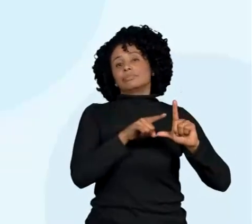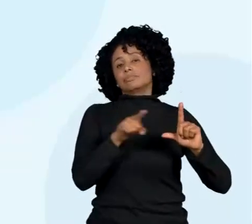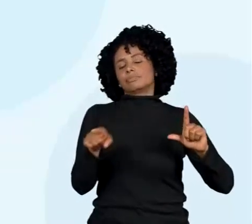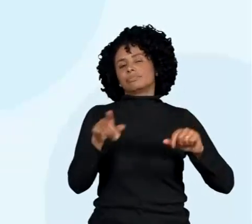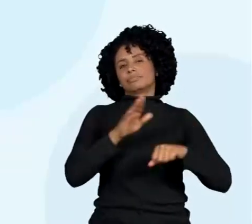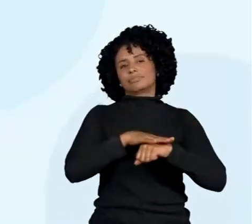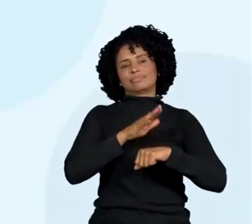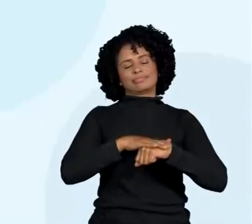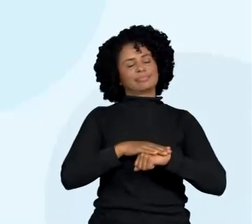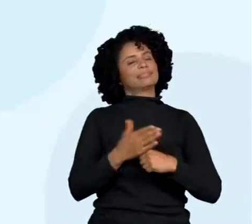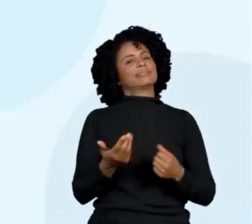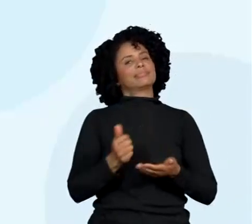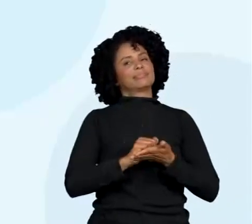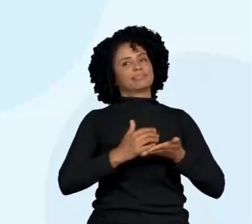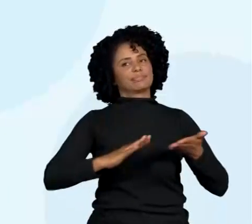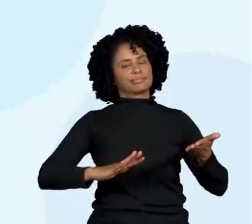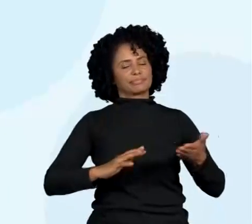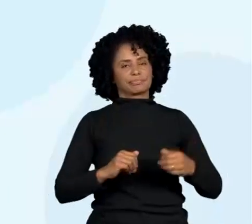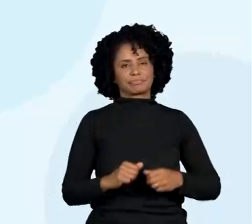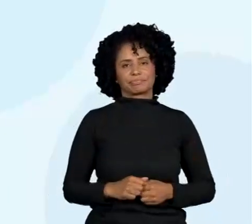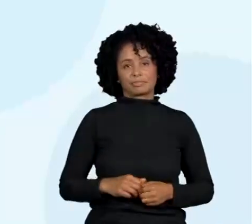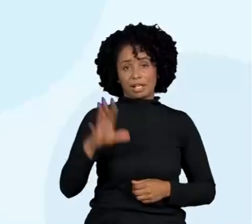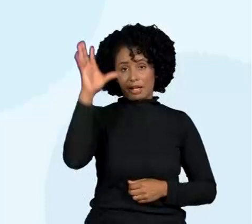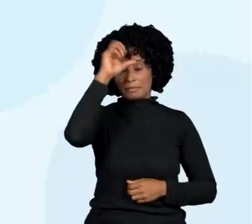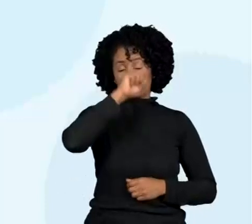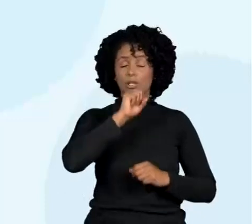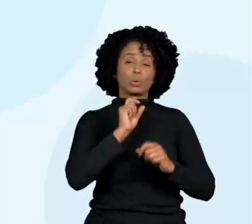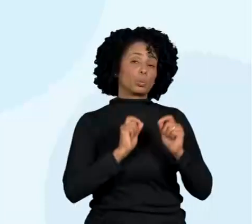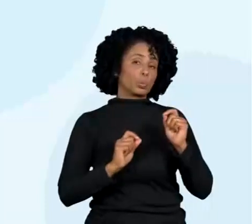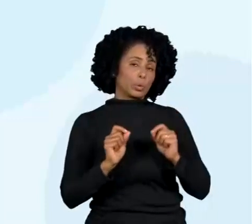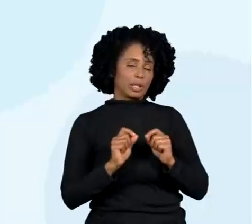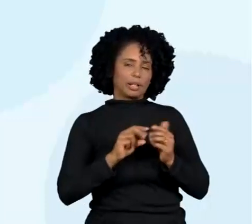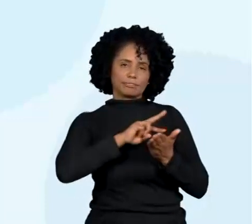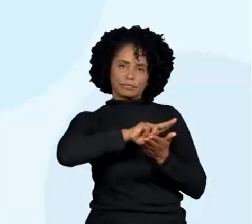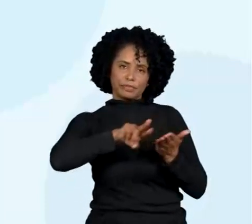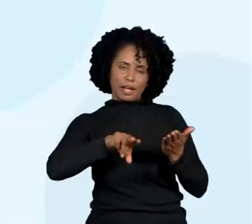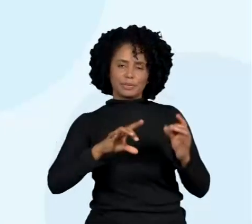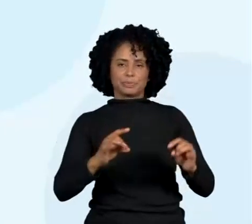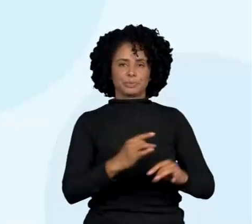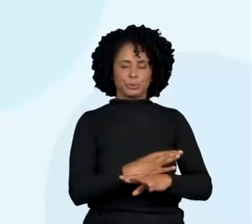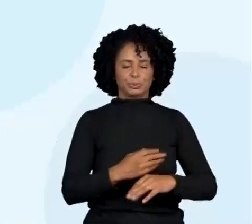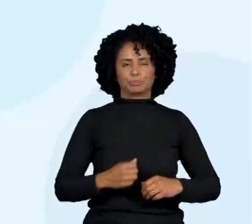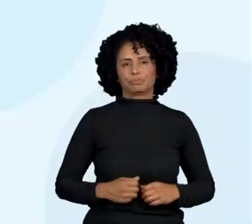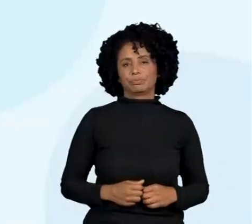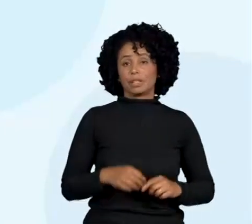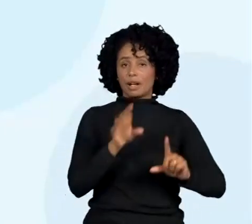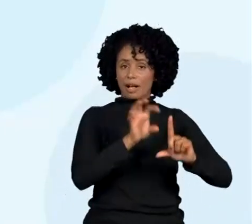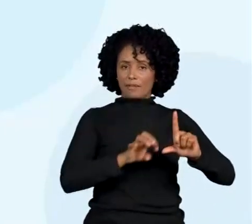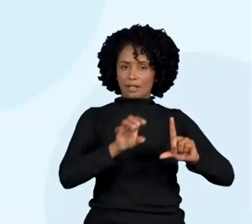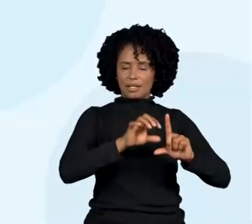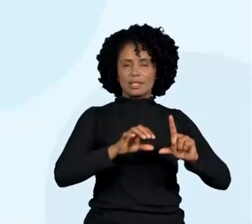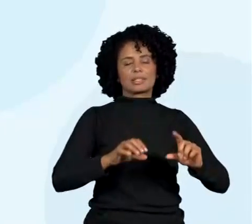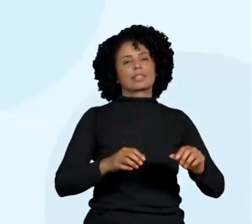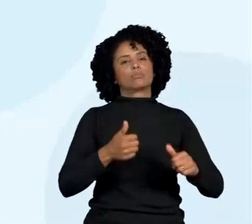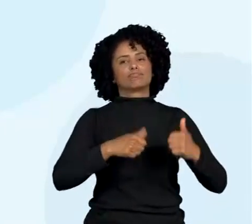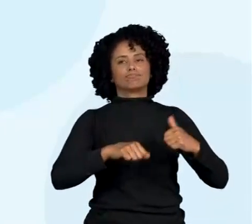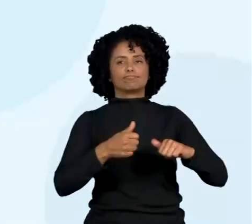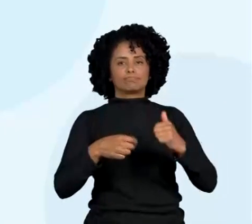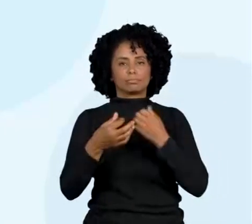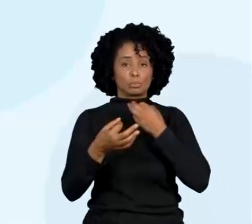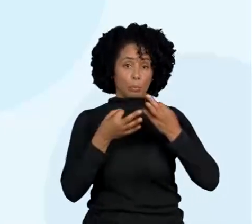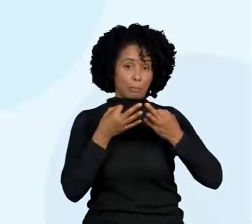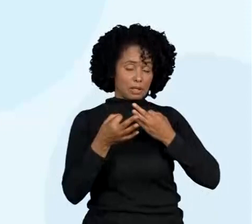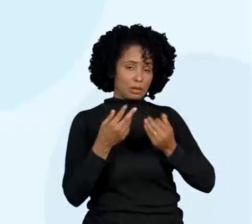o que aprendemos, e a nossa fichinha de avaliação, que é a sua avaliação, opinião sobre